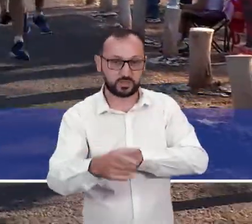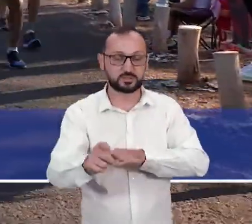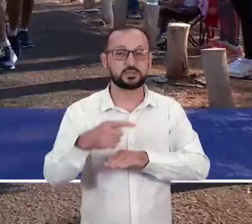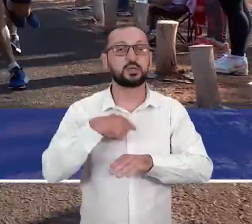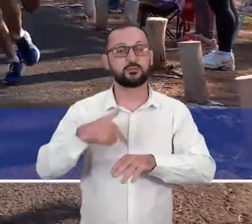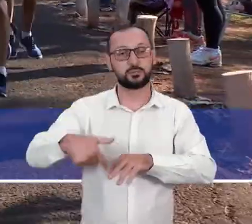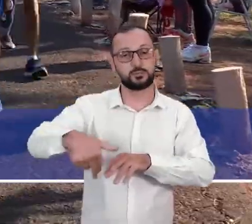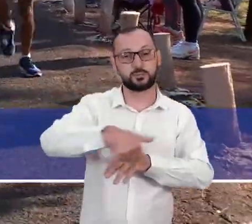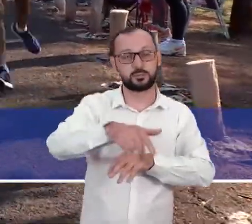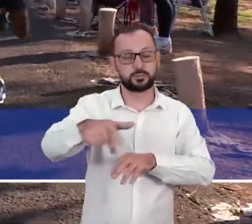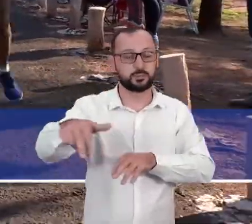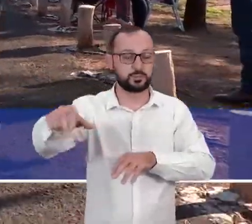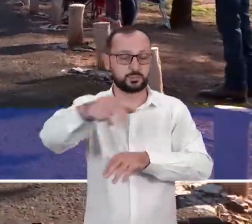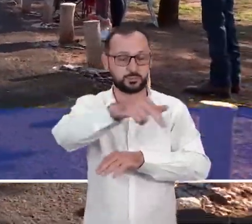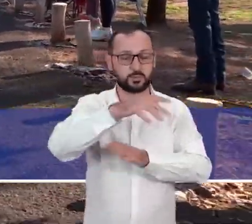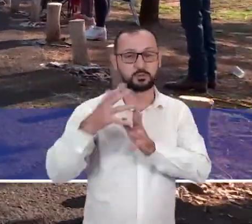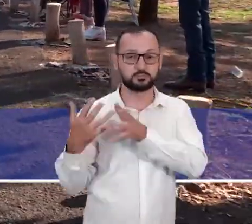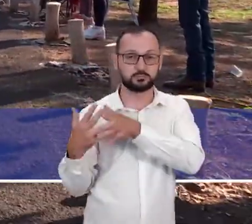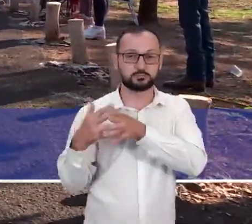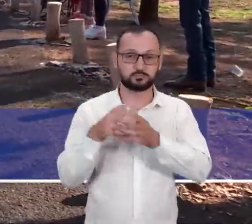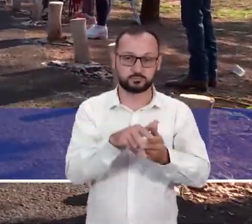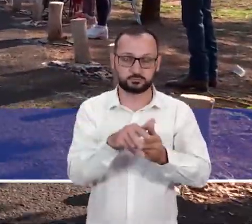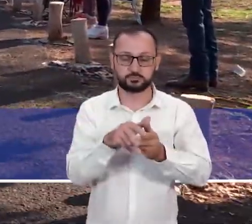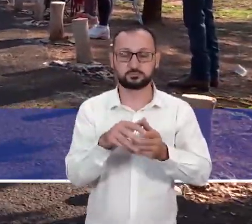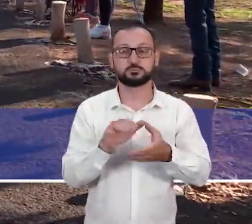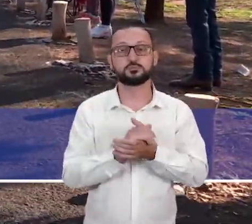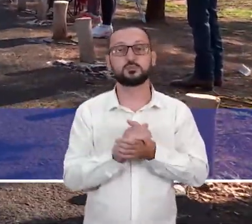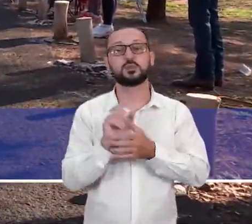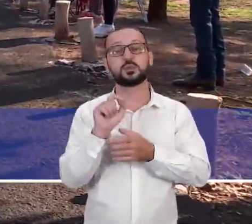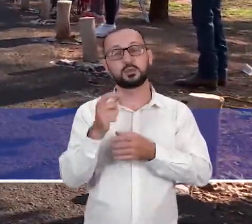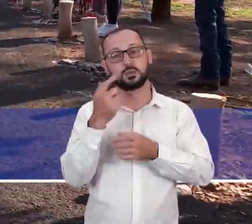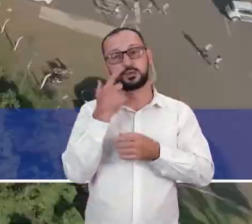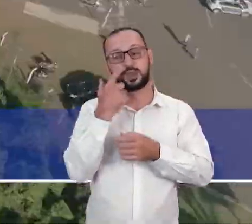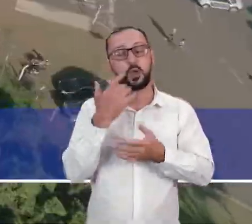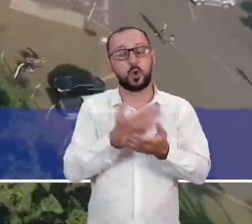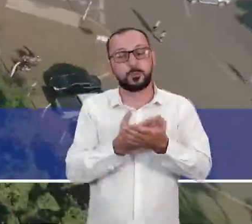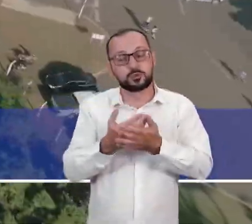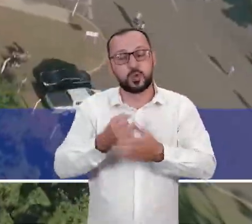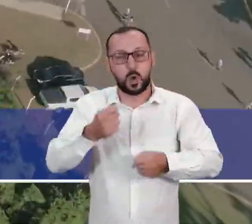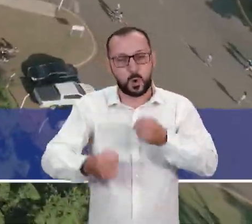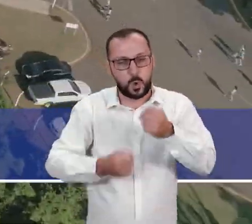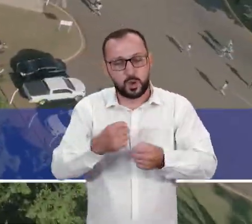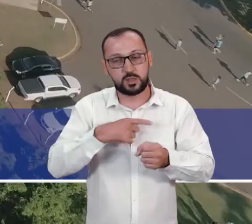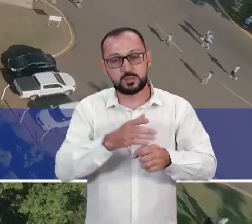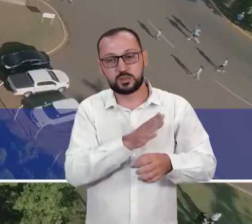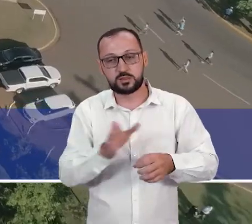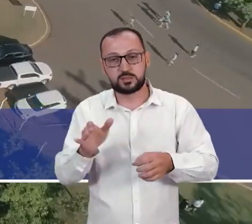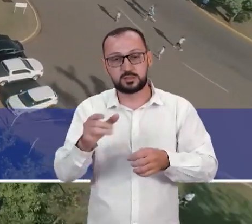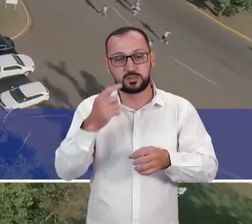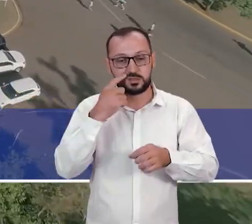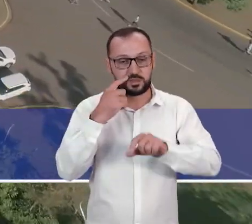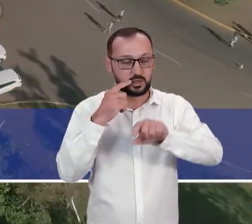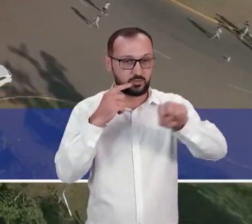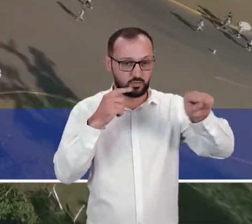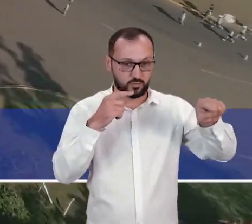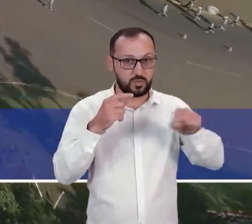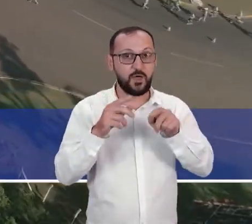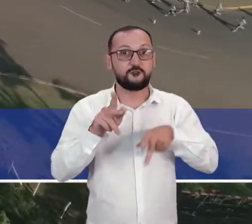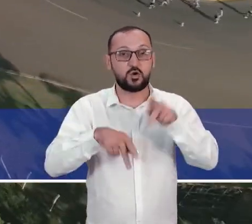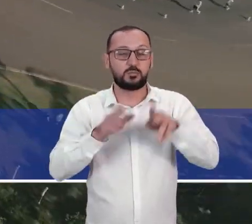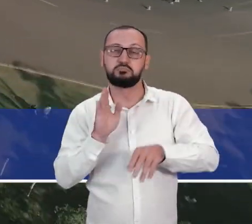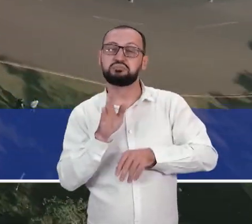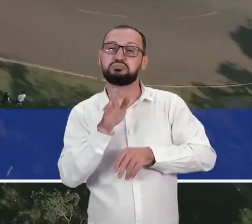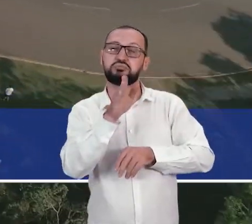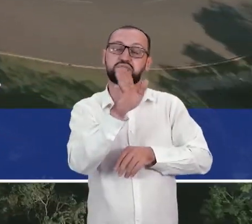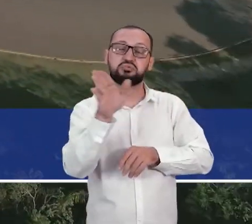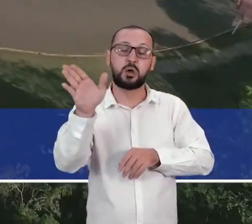pelo Parque das Nações Indígenas, trecho de retorno da caminhada. Quem se inscreveu na corrida passou ainda pelas quadras finais